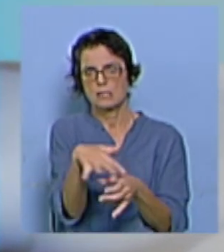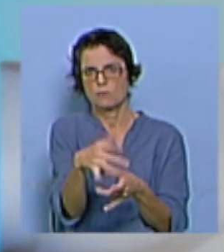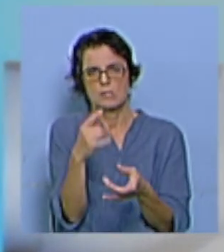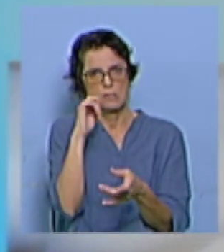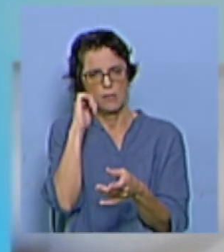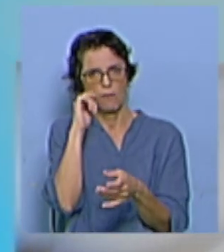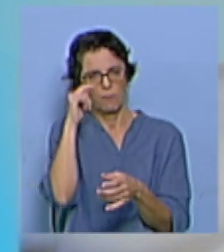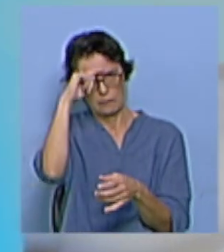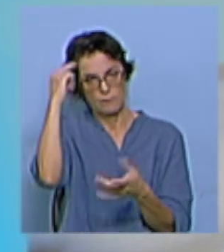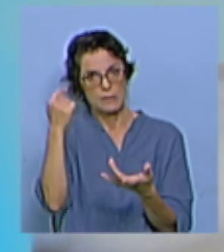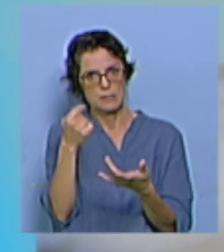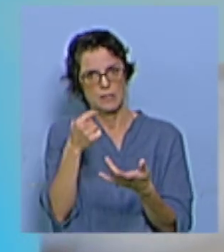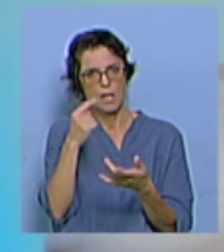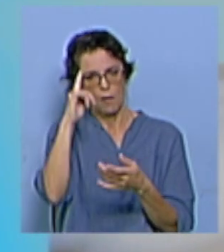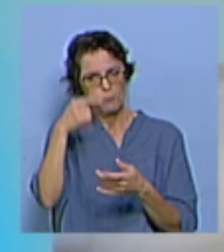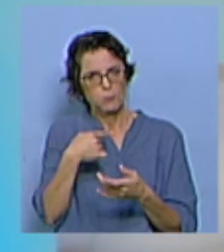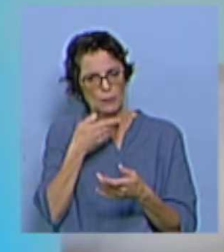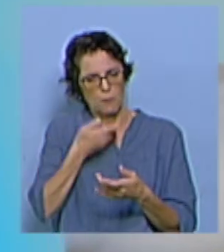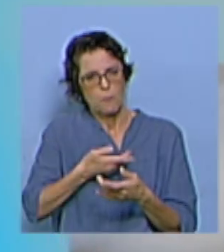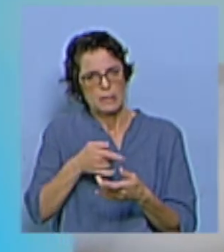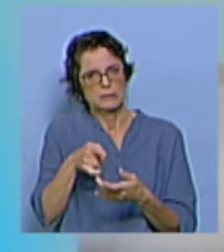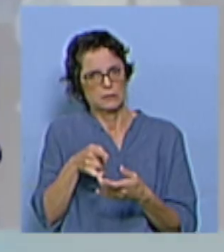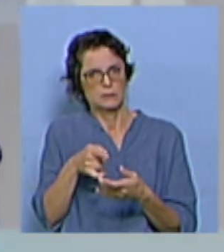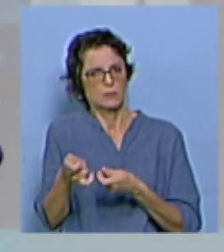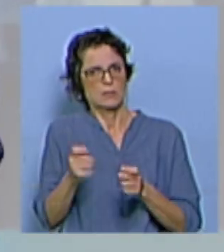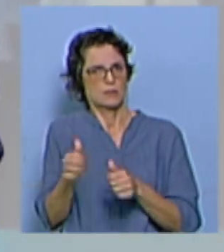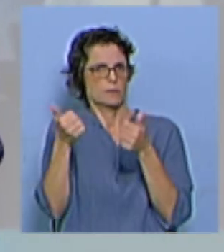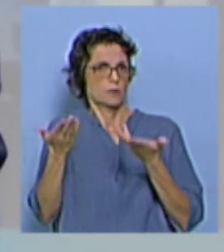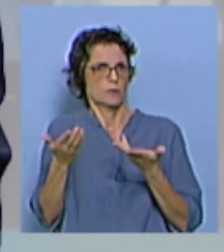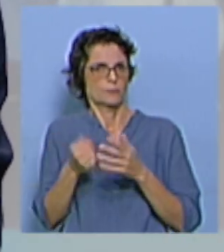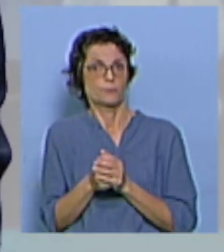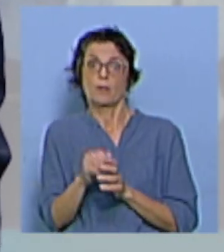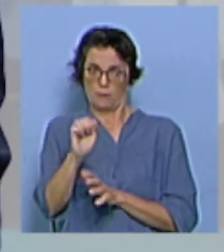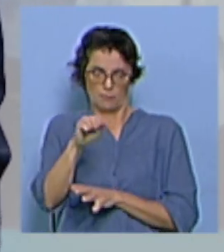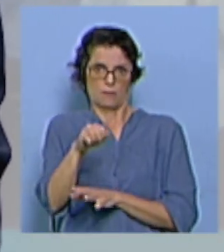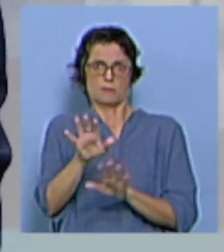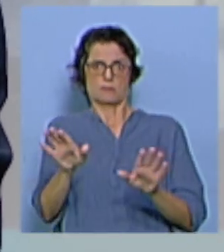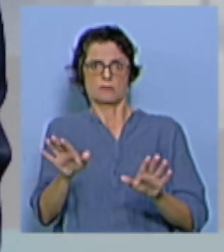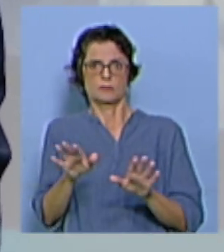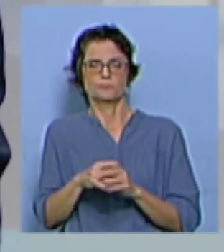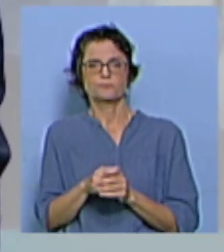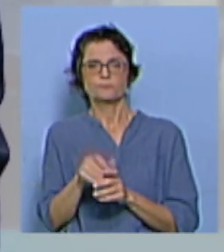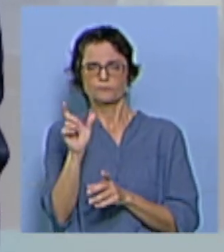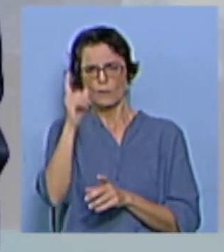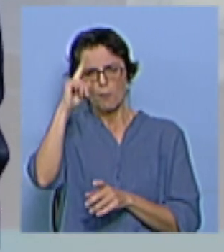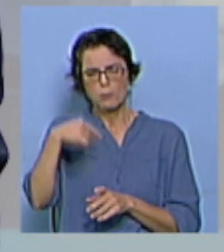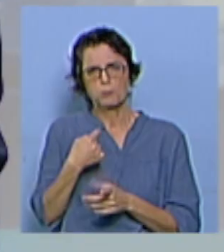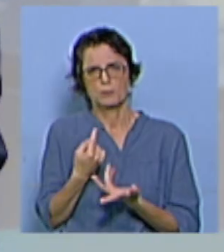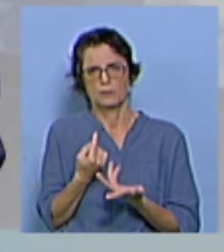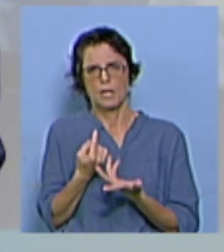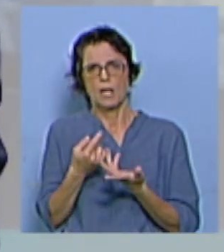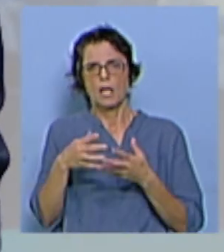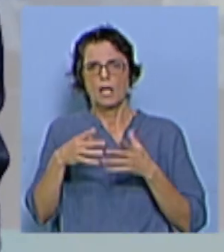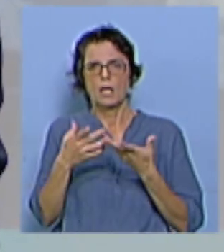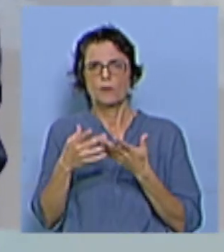melhor estratégia. Sim, não é tão bonito, em cada não é? tempo. Nós, os cristãos, agora chamamos à sabedoria o termos connosco o Espírito Santo, recebermos